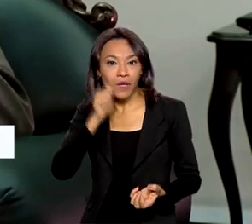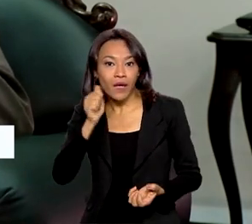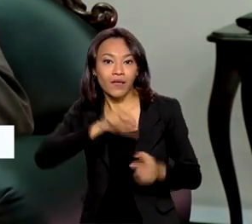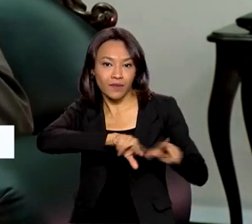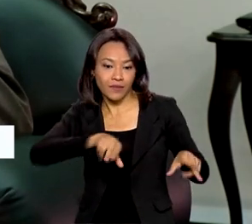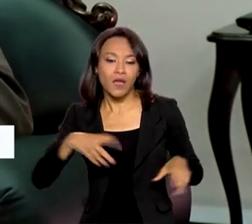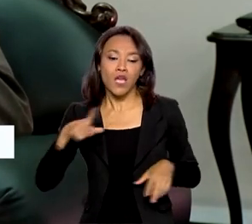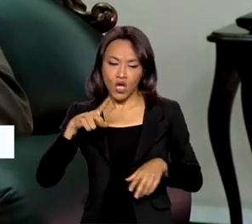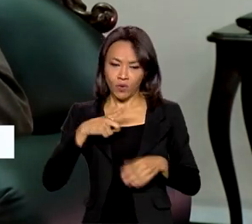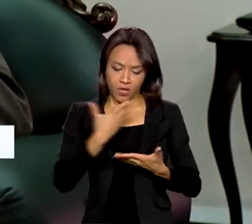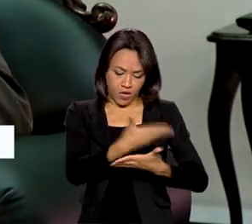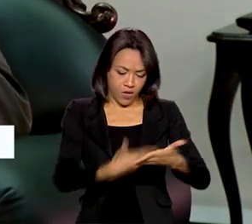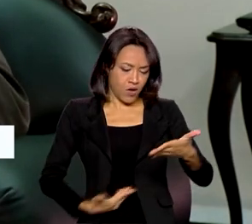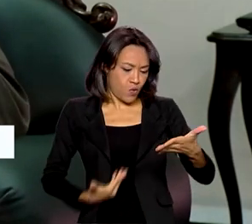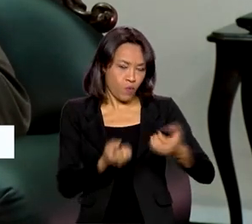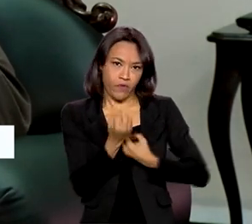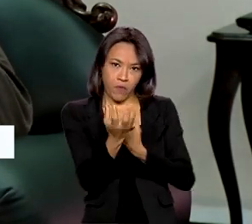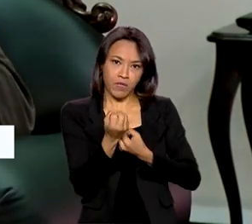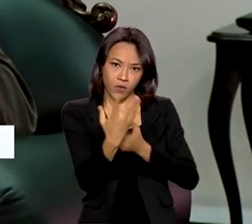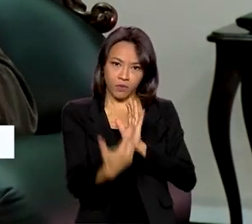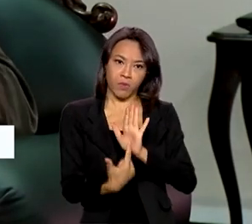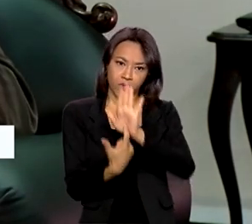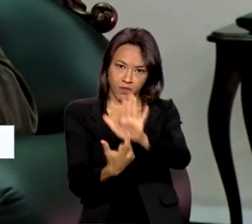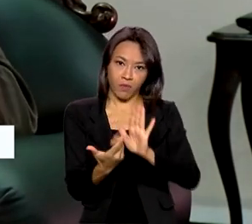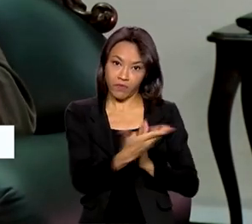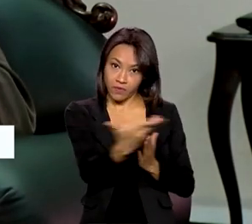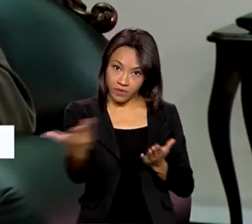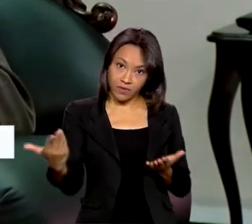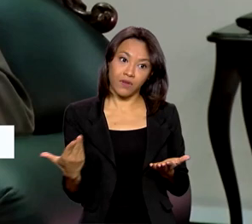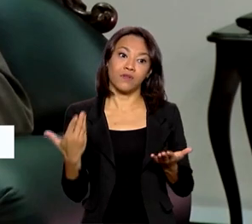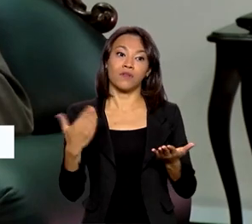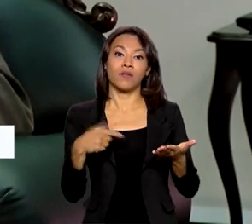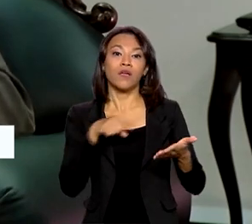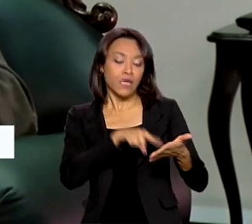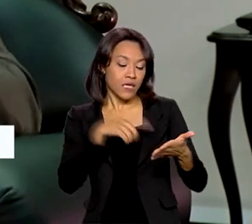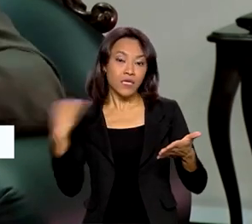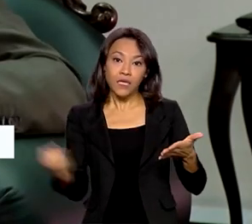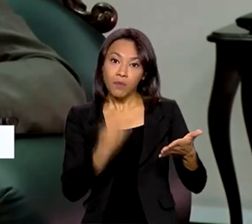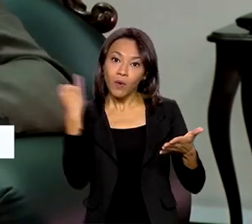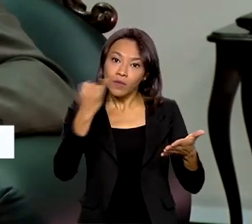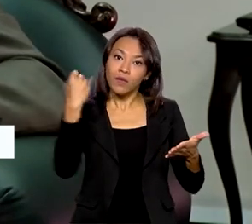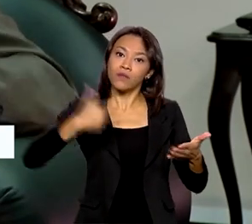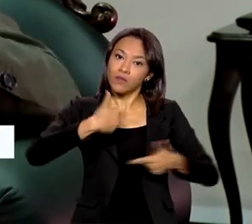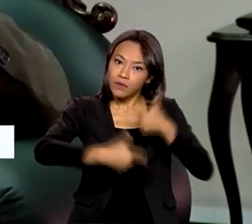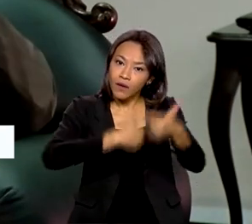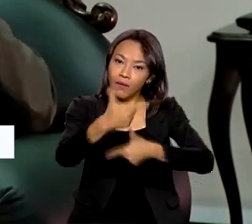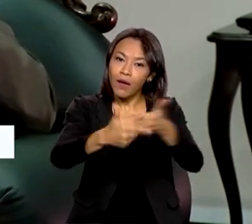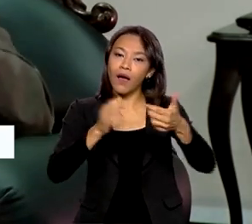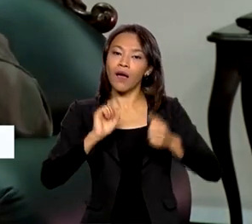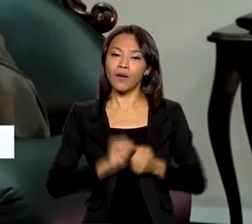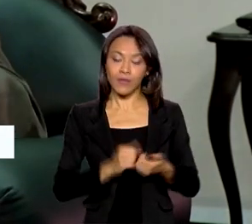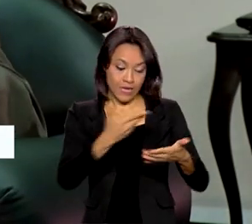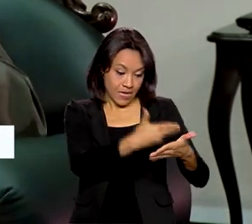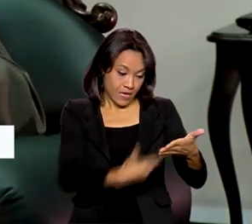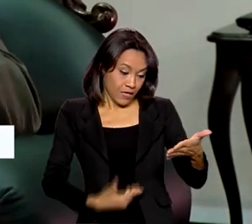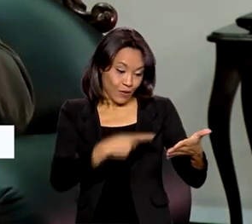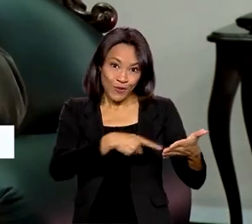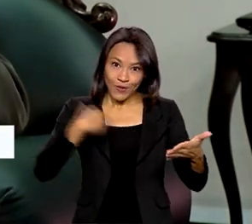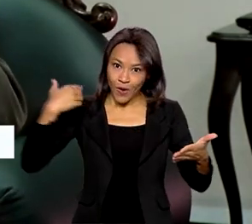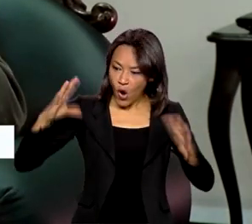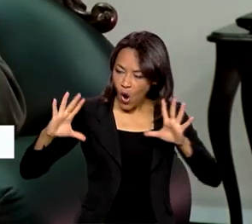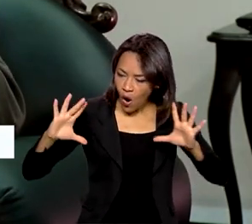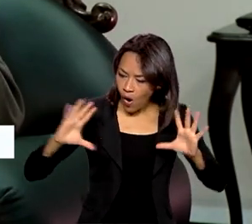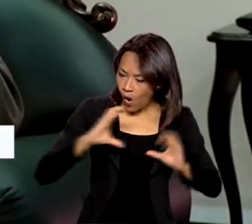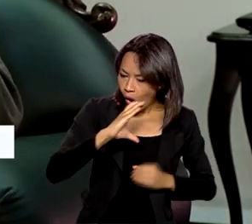dados aqui que eu gostaria de passar que eu acho muito importante vai ilustrar tudo isso que eu te falei a importância desse trabalho importância desse trabalho coordenado